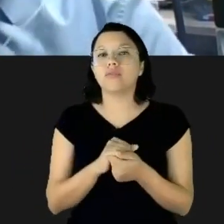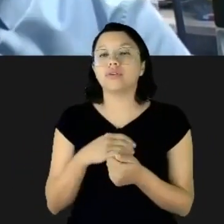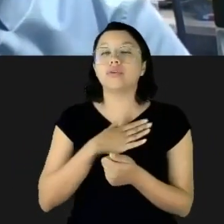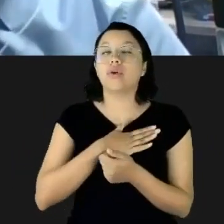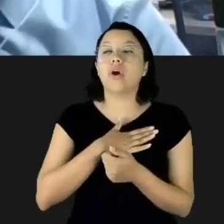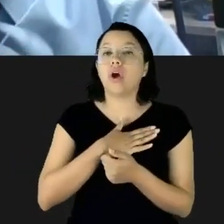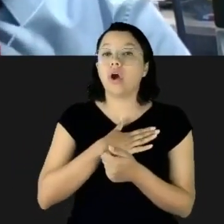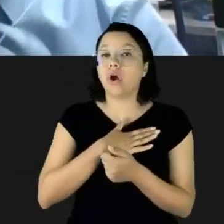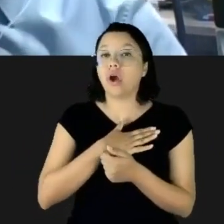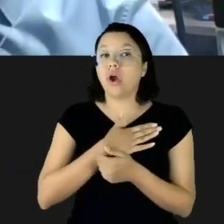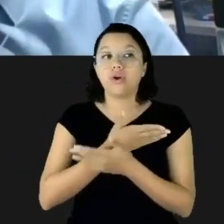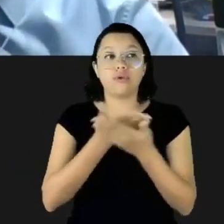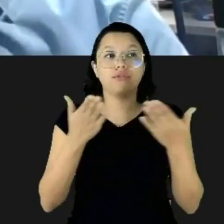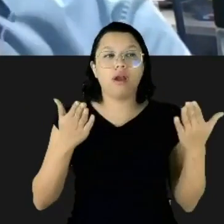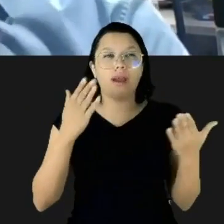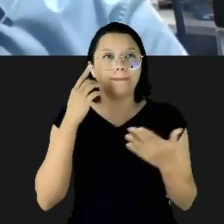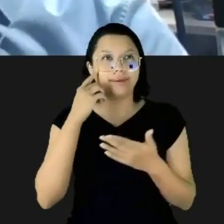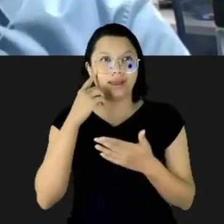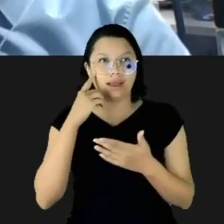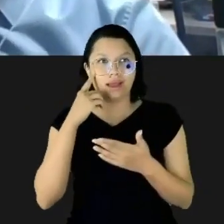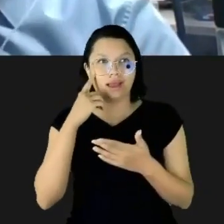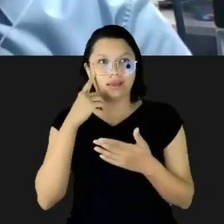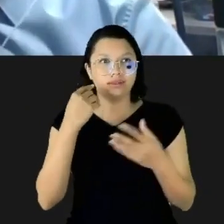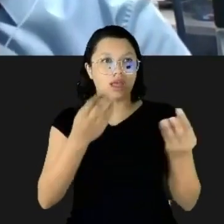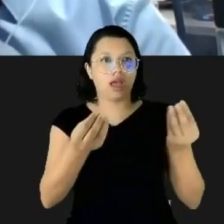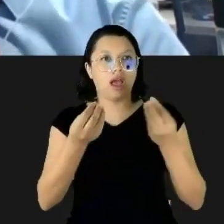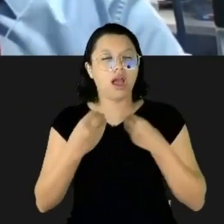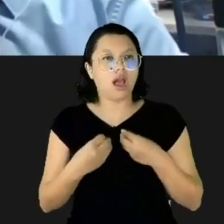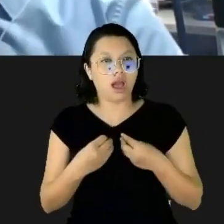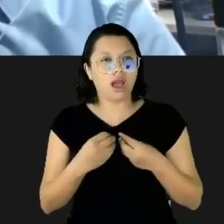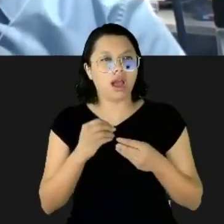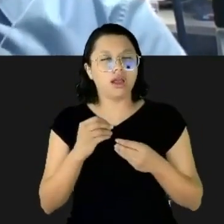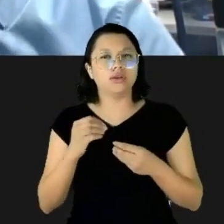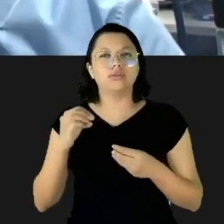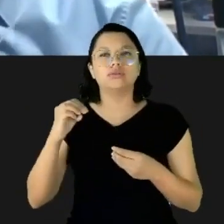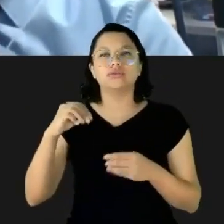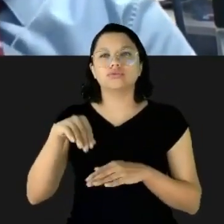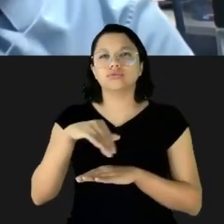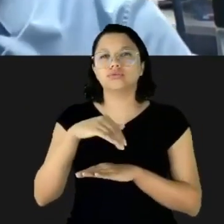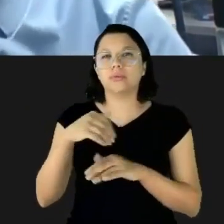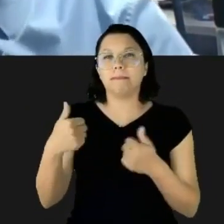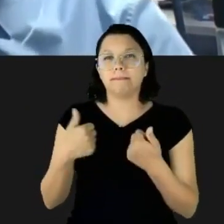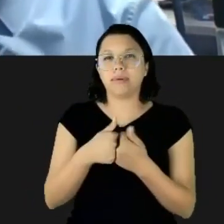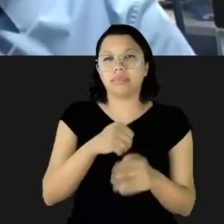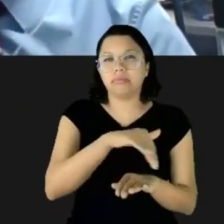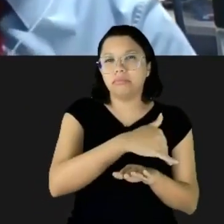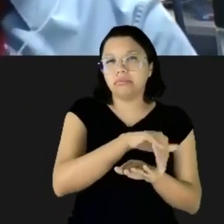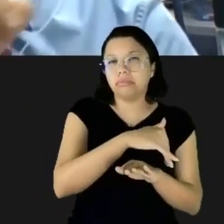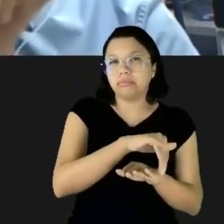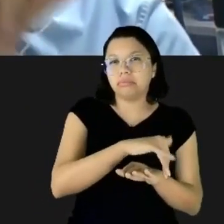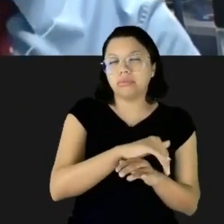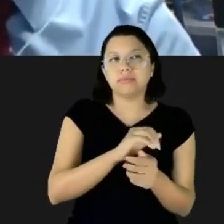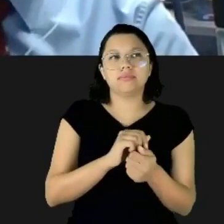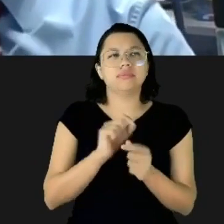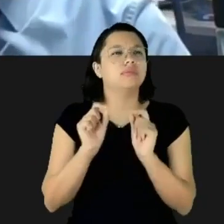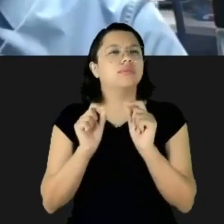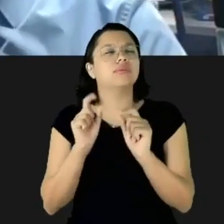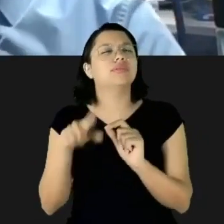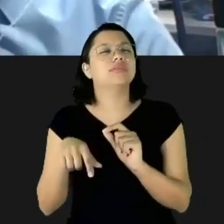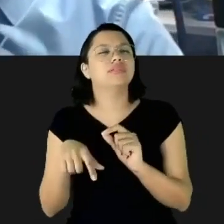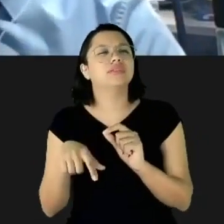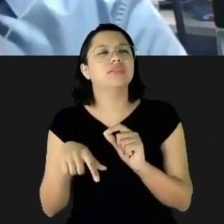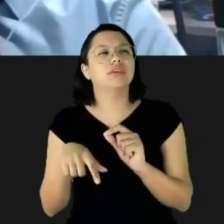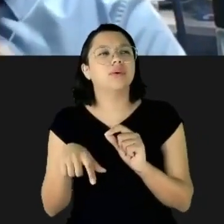gostaria que vocês refletissem muito, ganhos marginais, o que são ganhos marginais? são aqueles pequenos ganhos em algumas